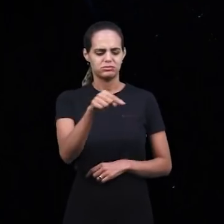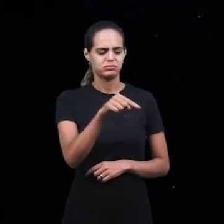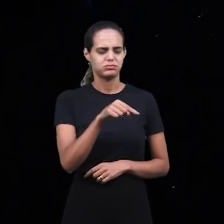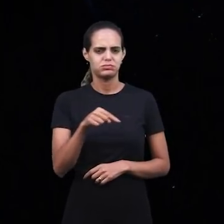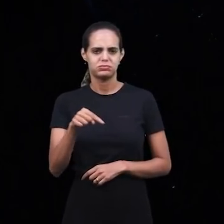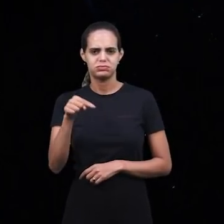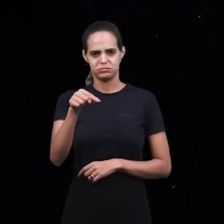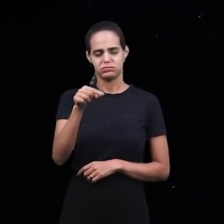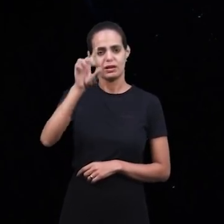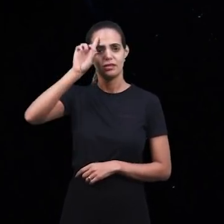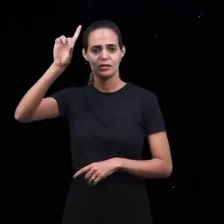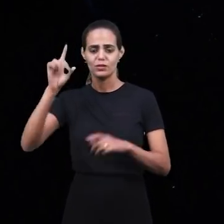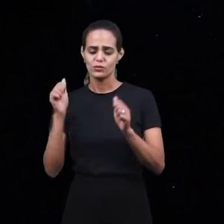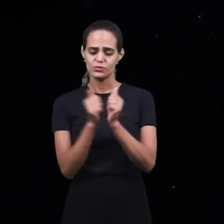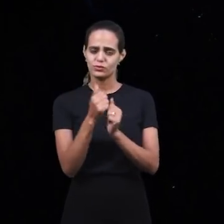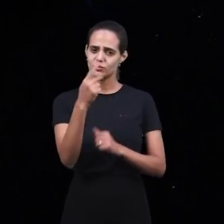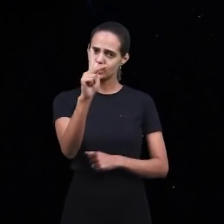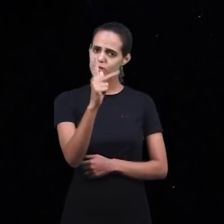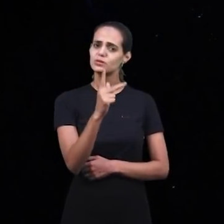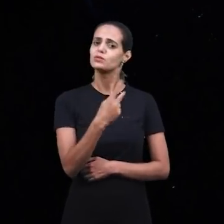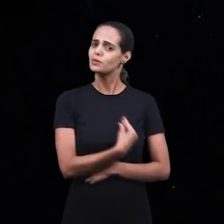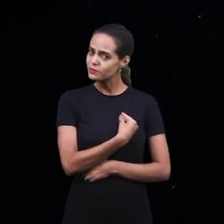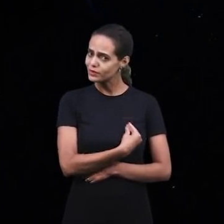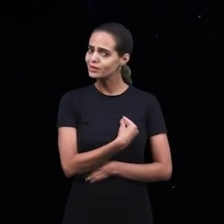fores, não te deixarei.